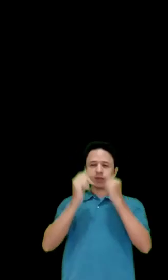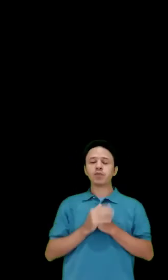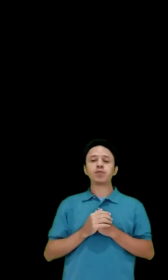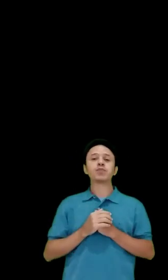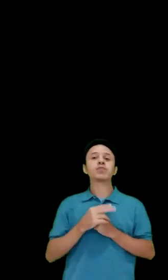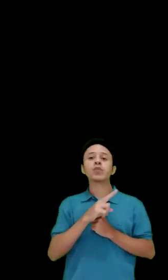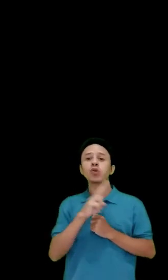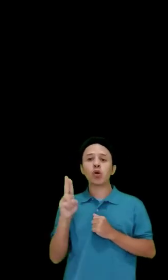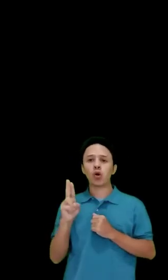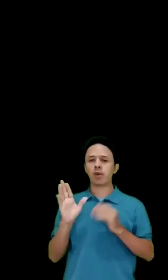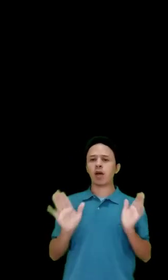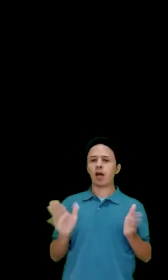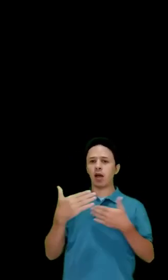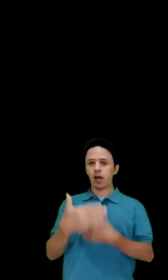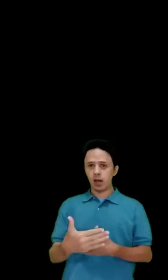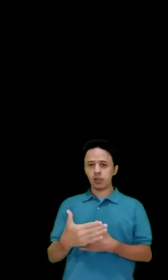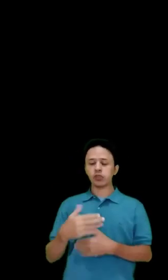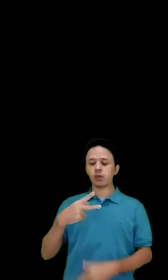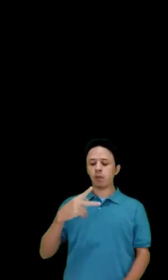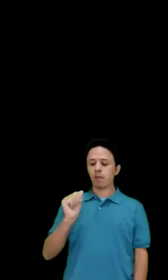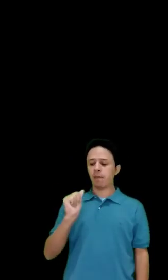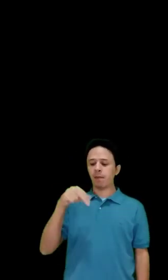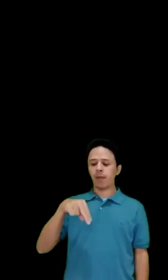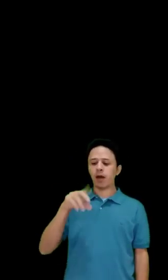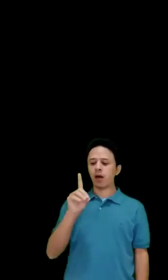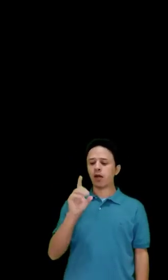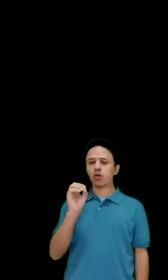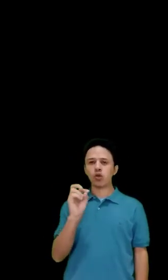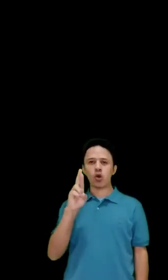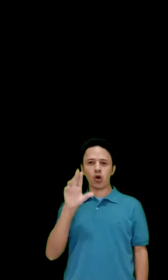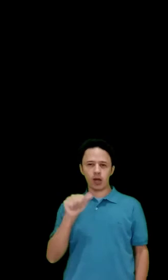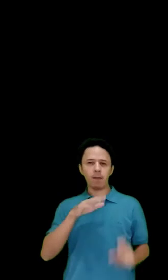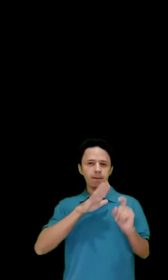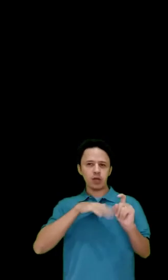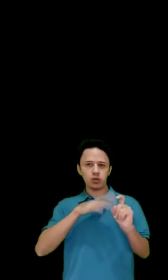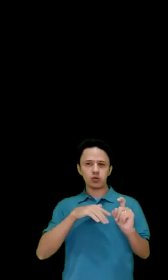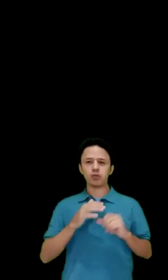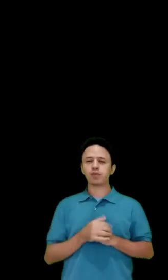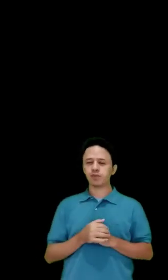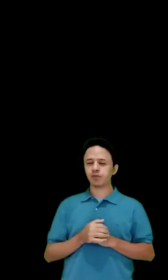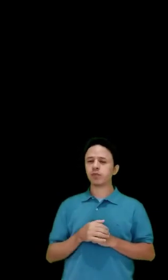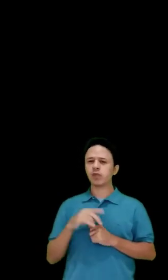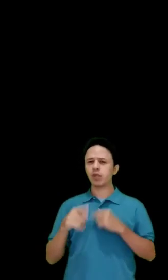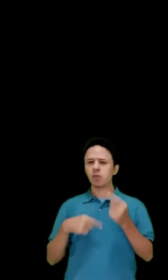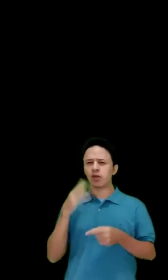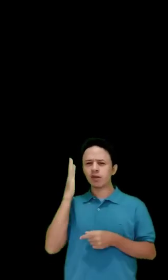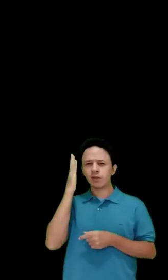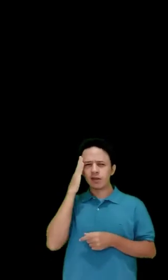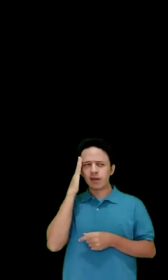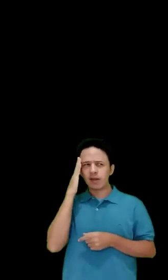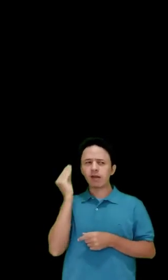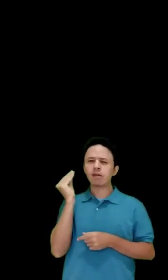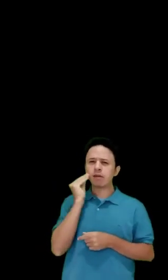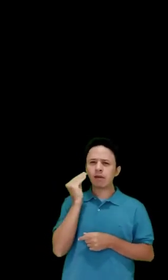A Caixa de Pandora. Vamos ler este curto trecho que resume o mito A Caixa de Pandora e depois vamos tentar